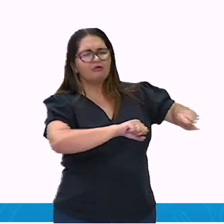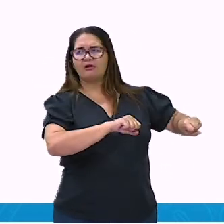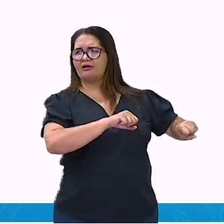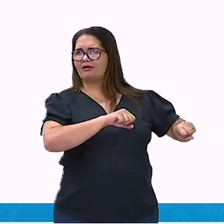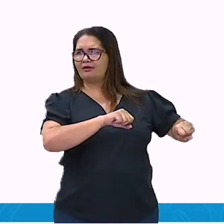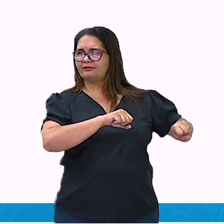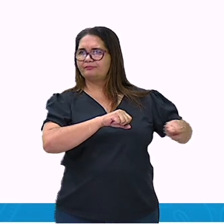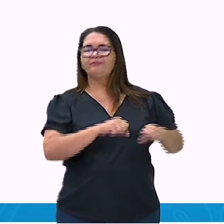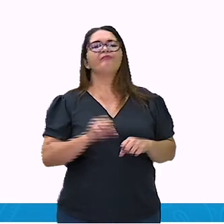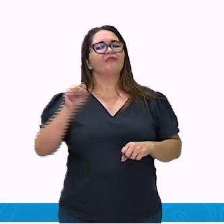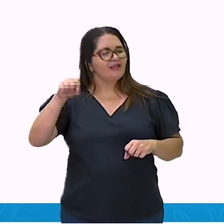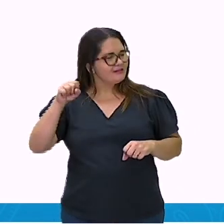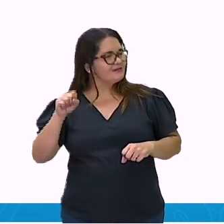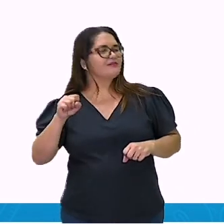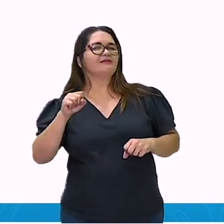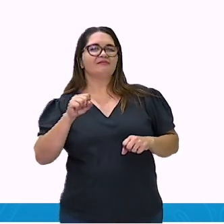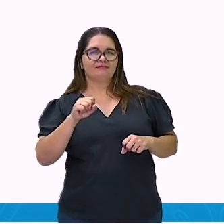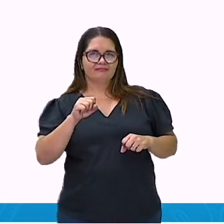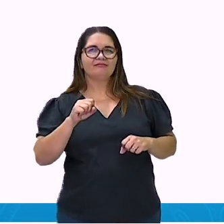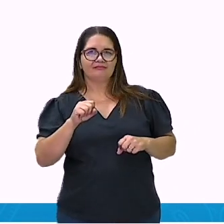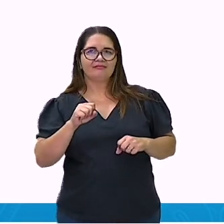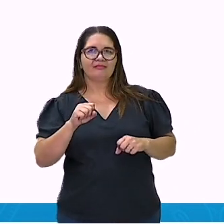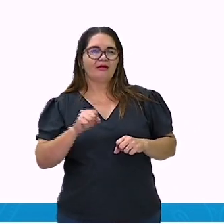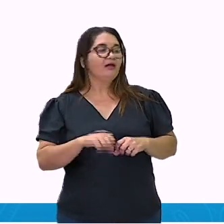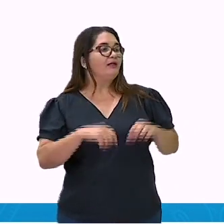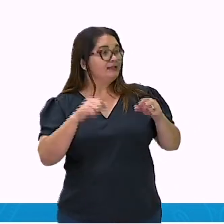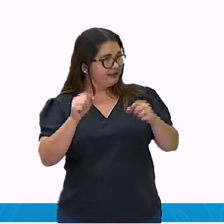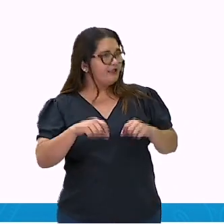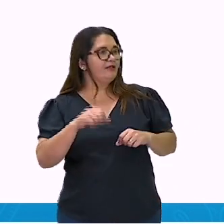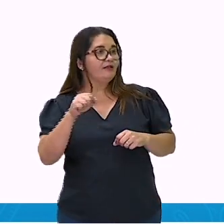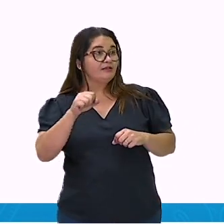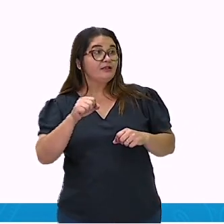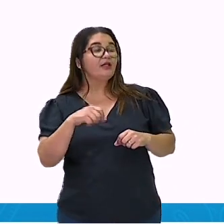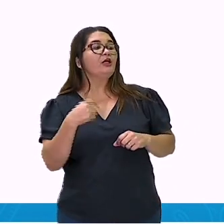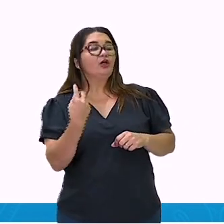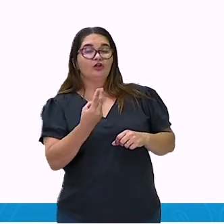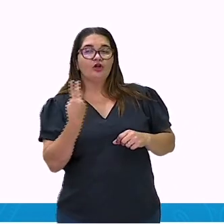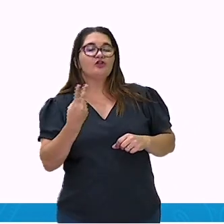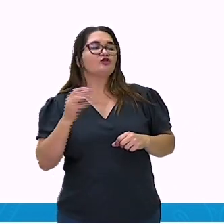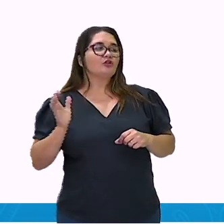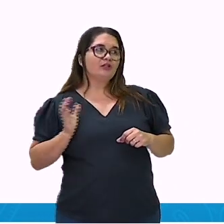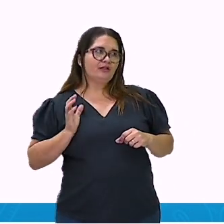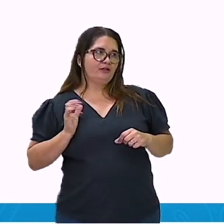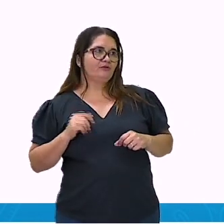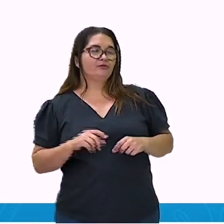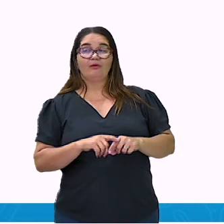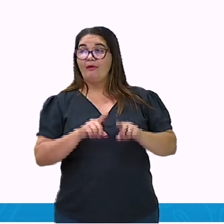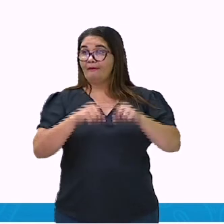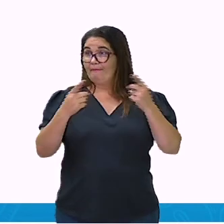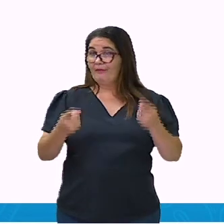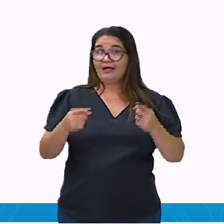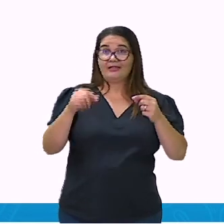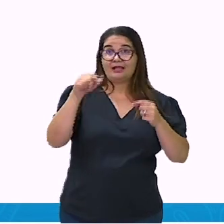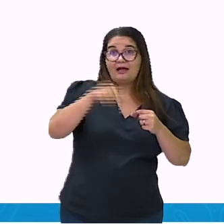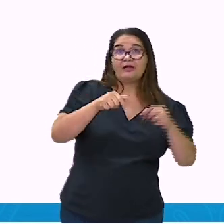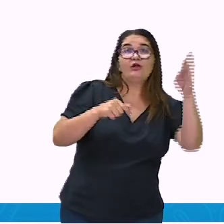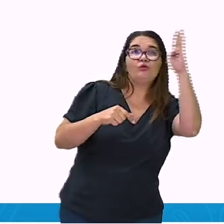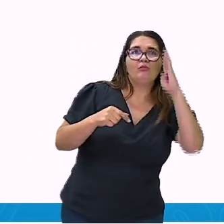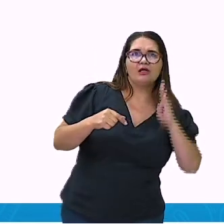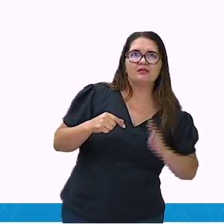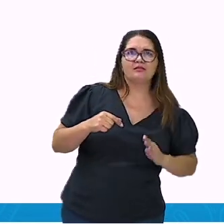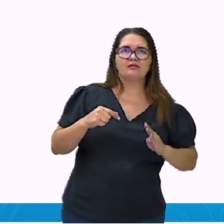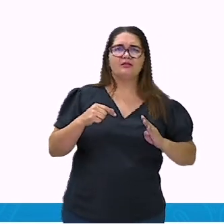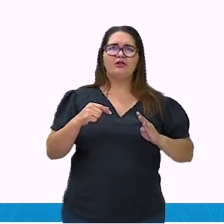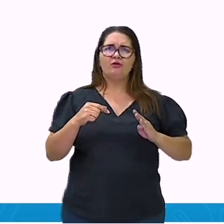algemado ao passado por causa dos impostos, da corrupção. E os seus